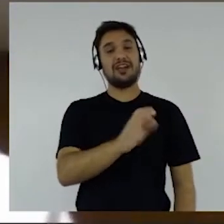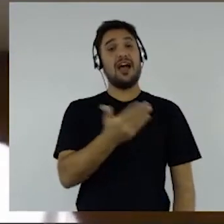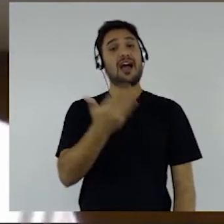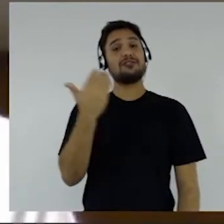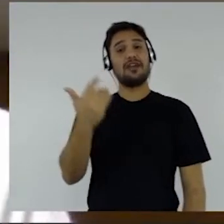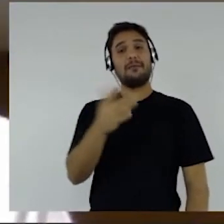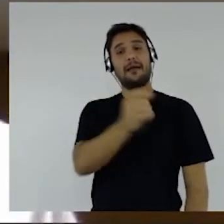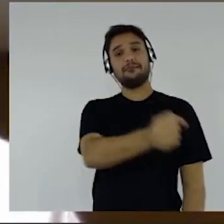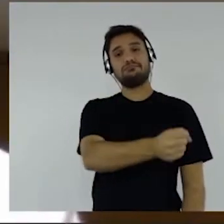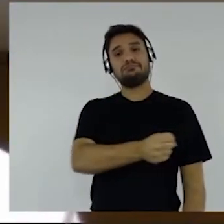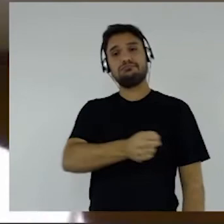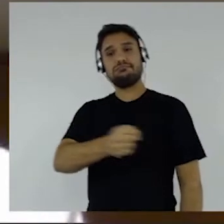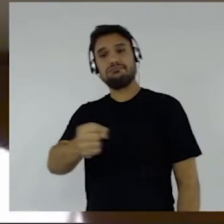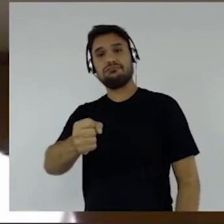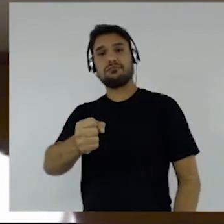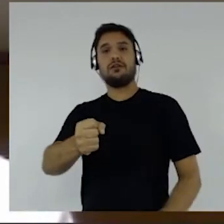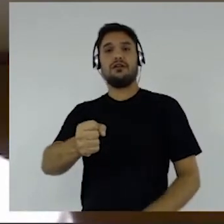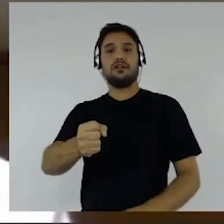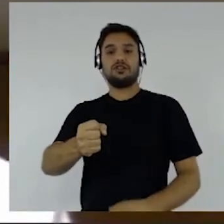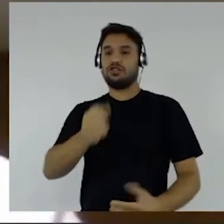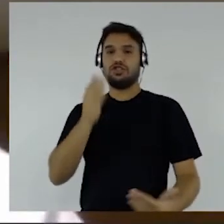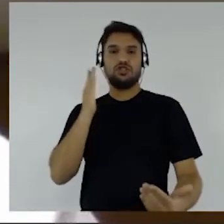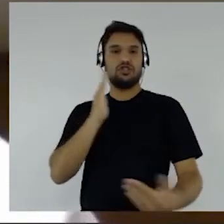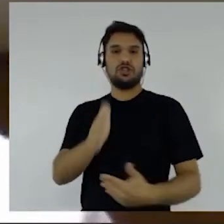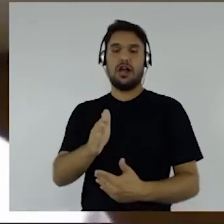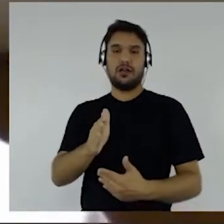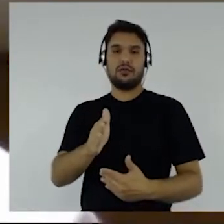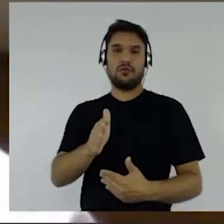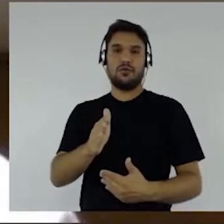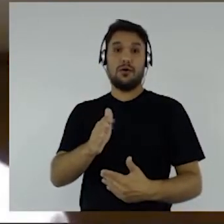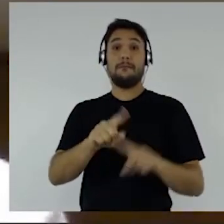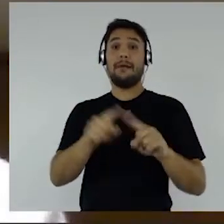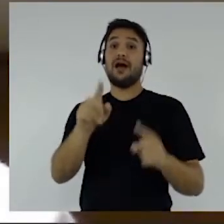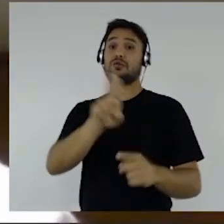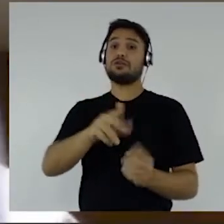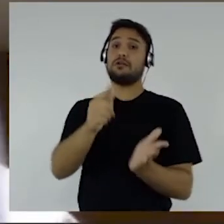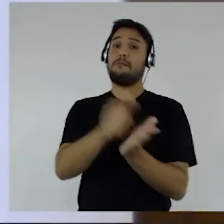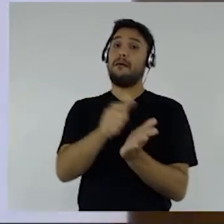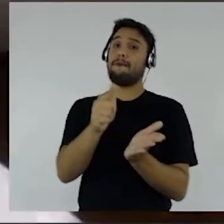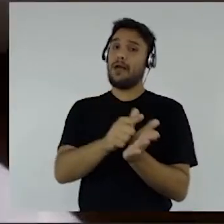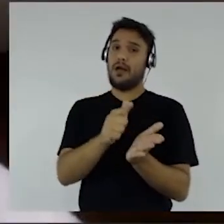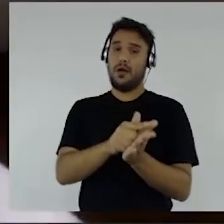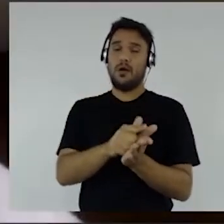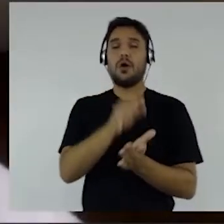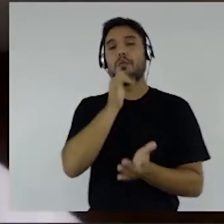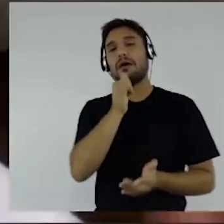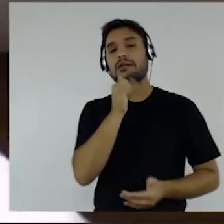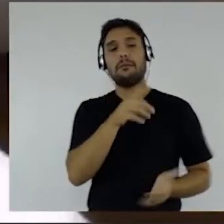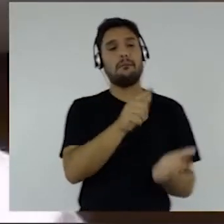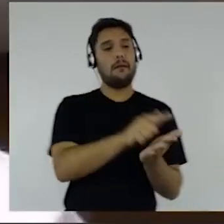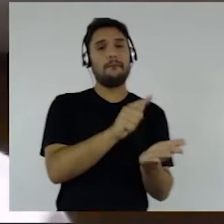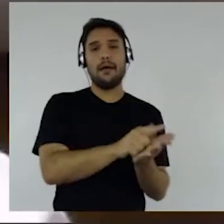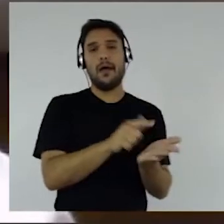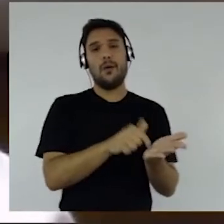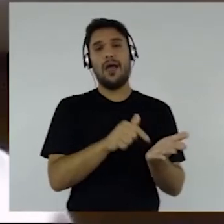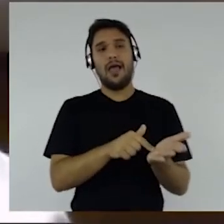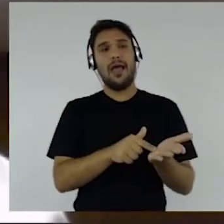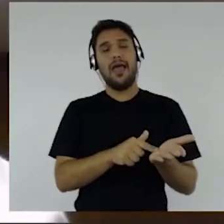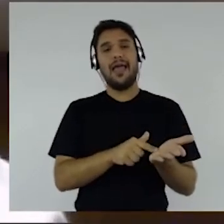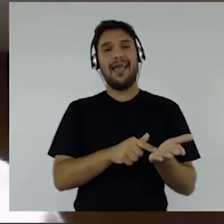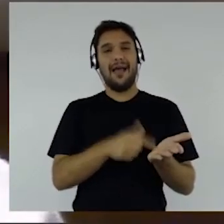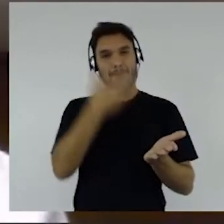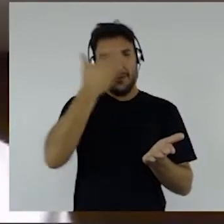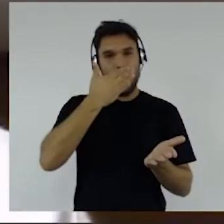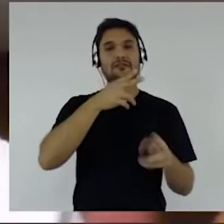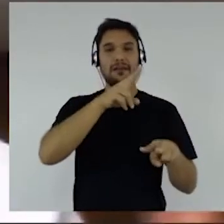era conduzido à presença do juiz por meio de um papel. Então, imagine você, isso aqui, um papel, era o auto de prisão em